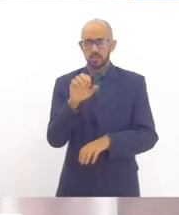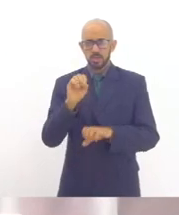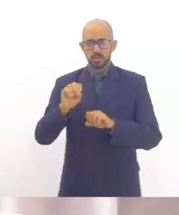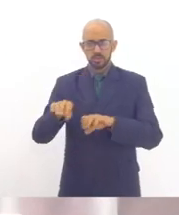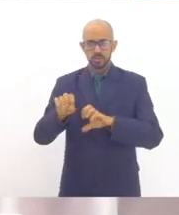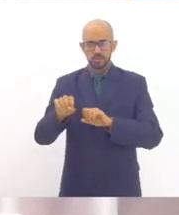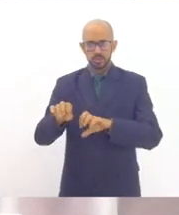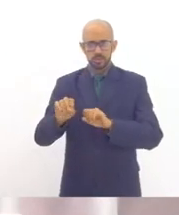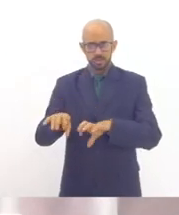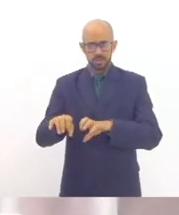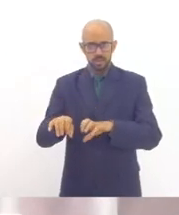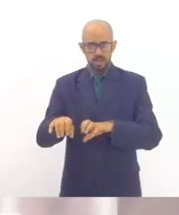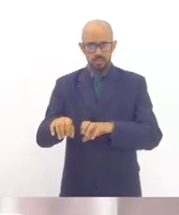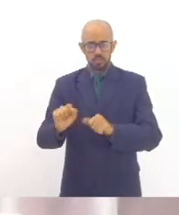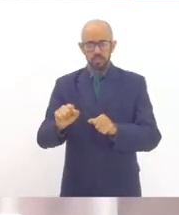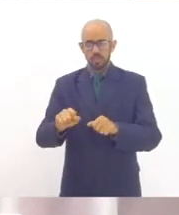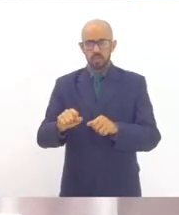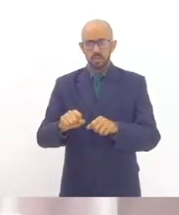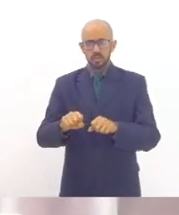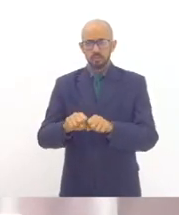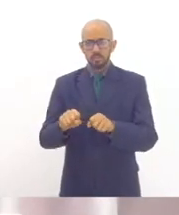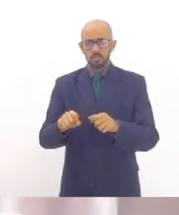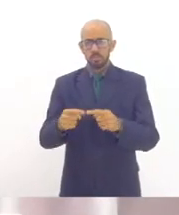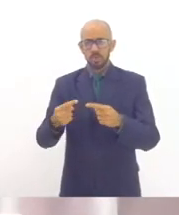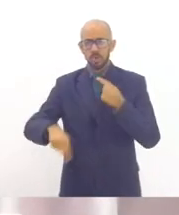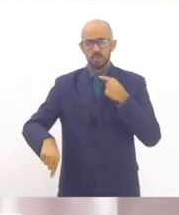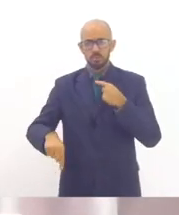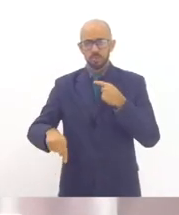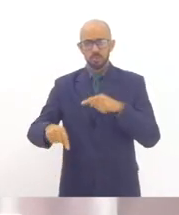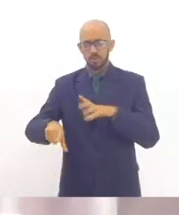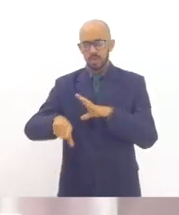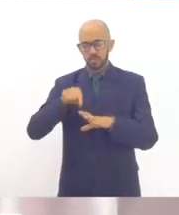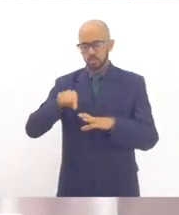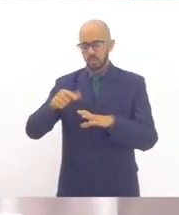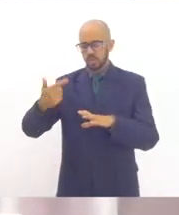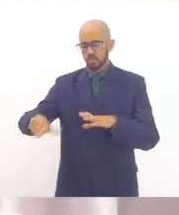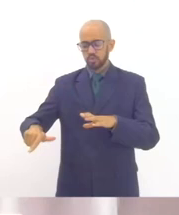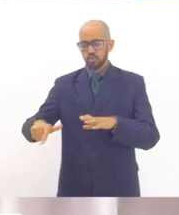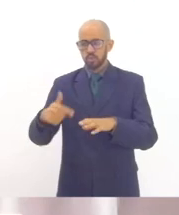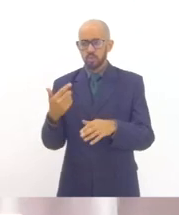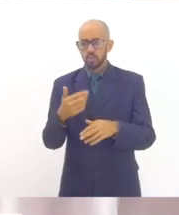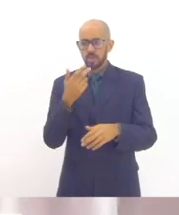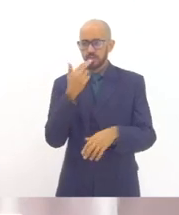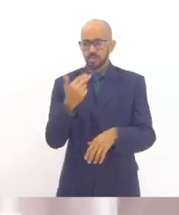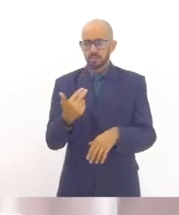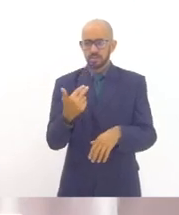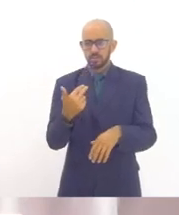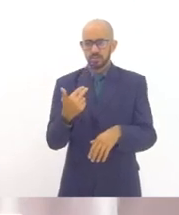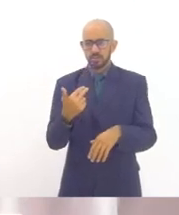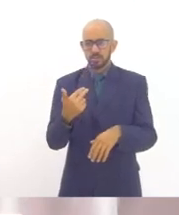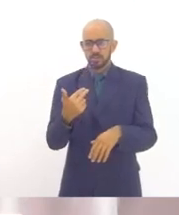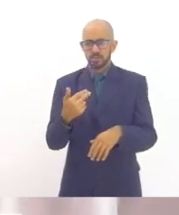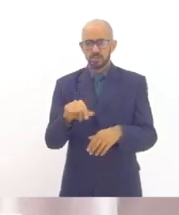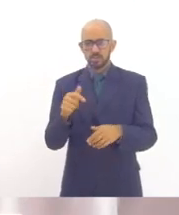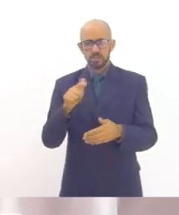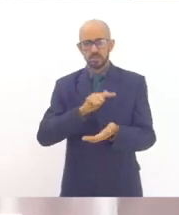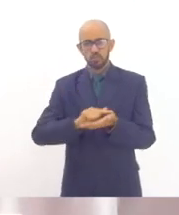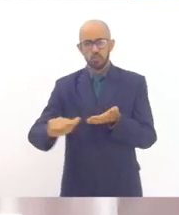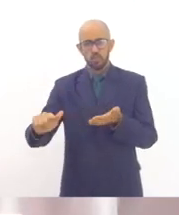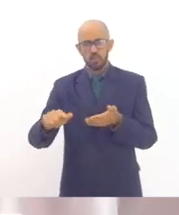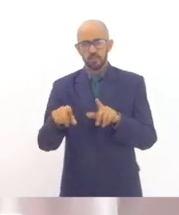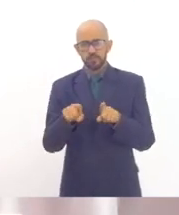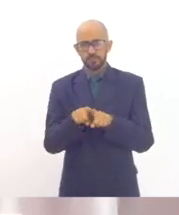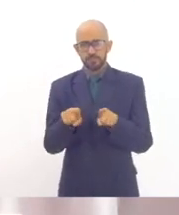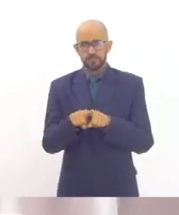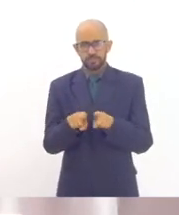forma, alijando a possibilidade de outras escolhas das comunidades escolares e esvaziando